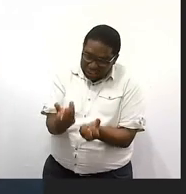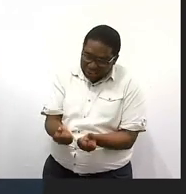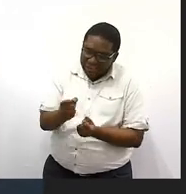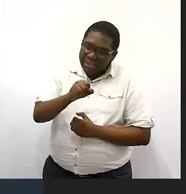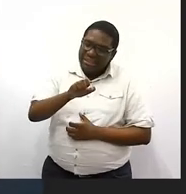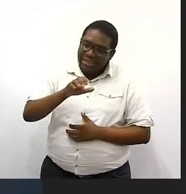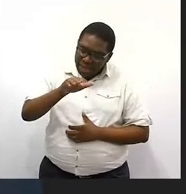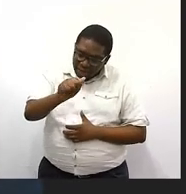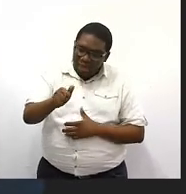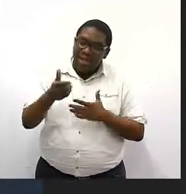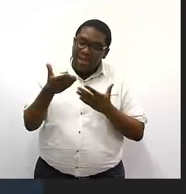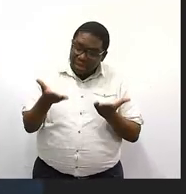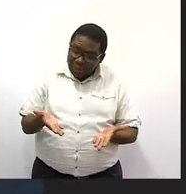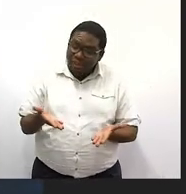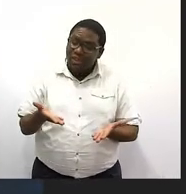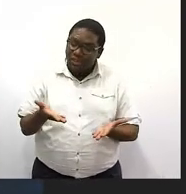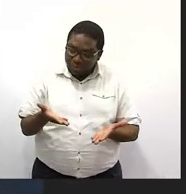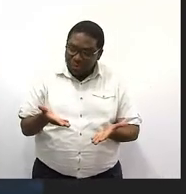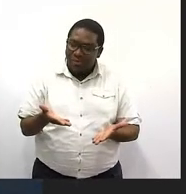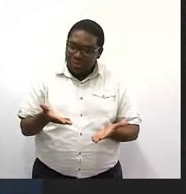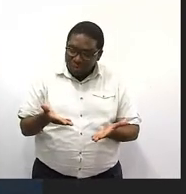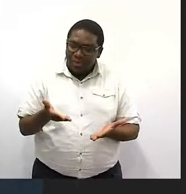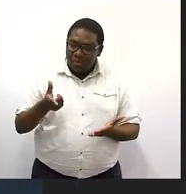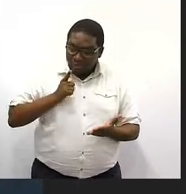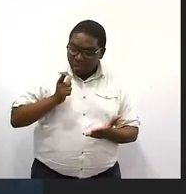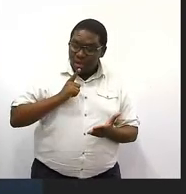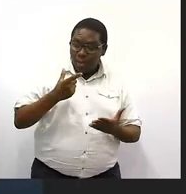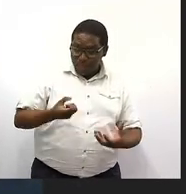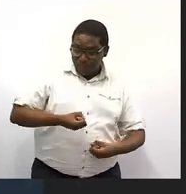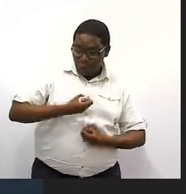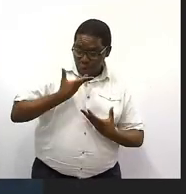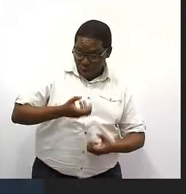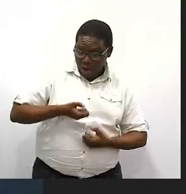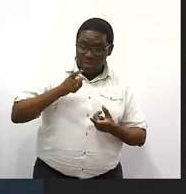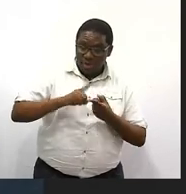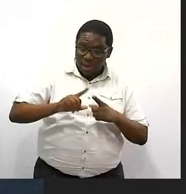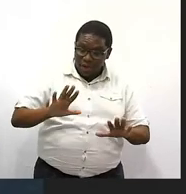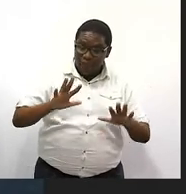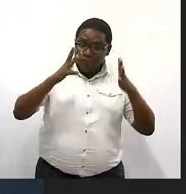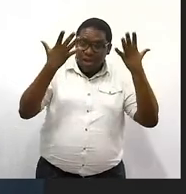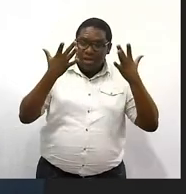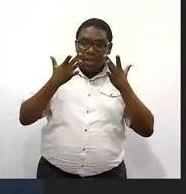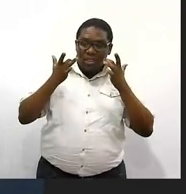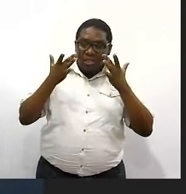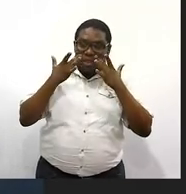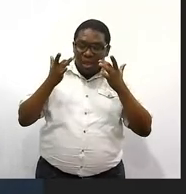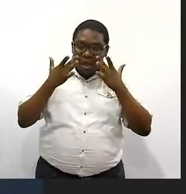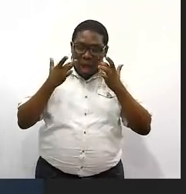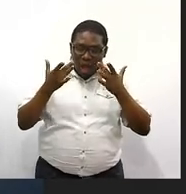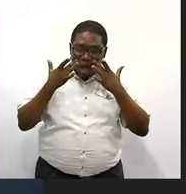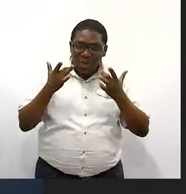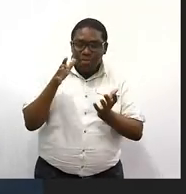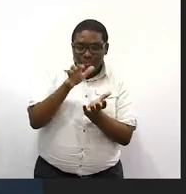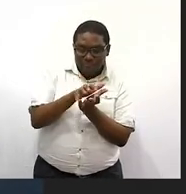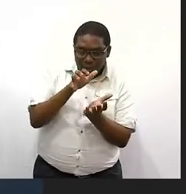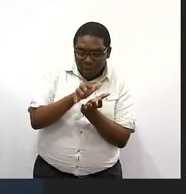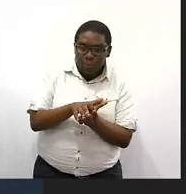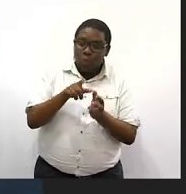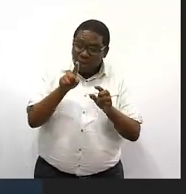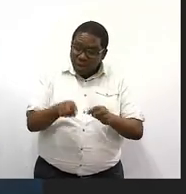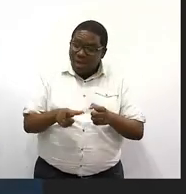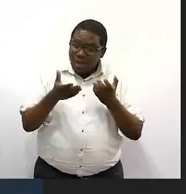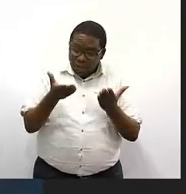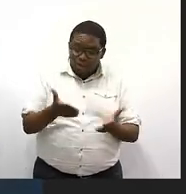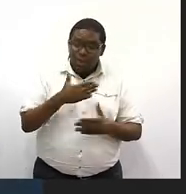É o que nós vamos ver no grande poema, né, que é uma peça teatral, O Alto de Natal Pernambucano, que é Morte e